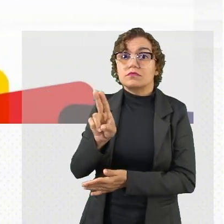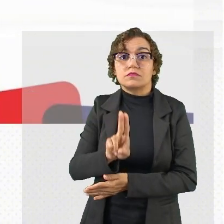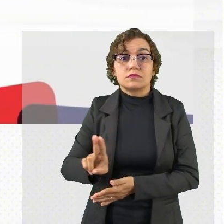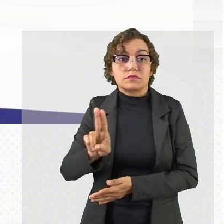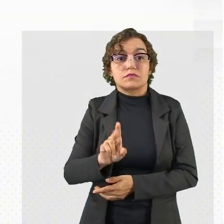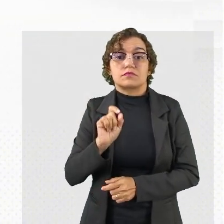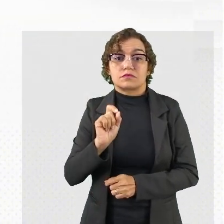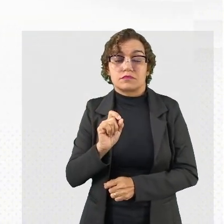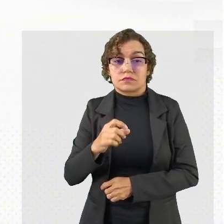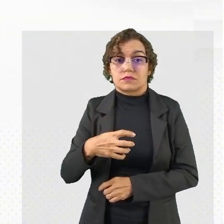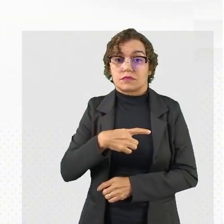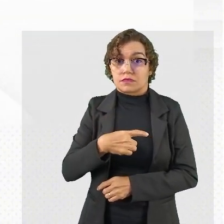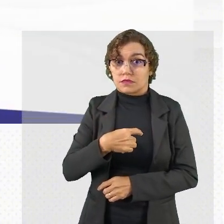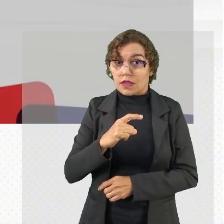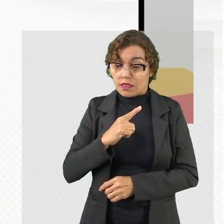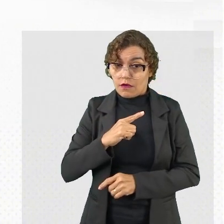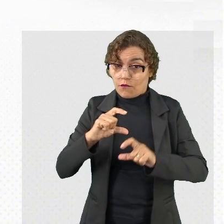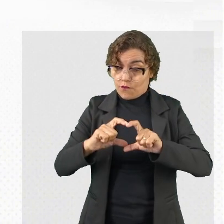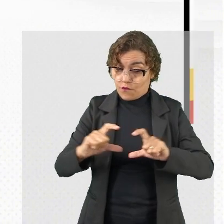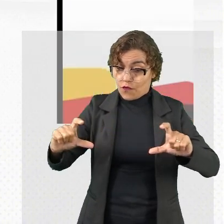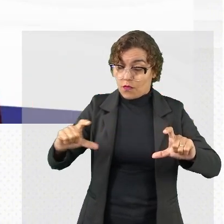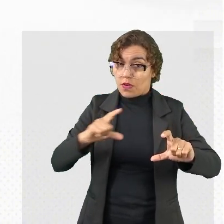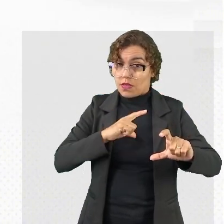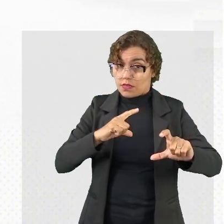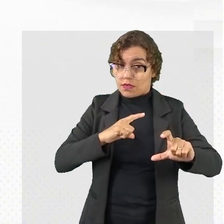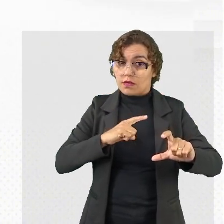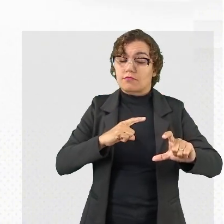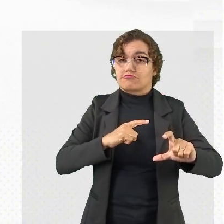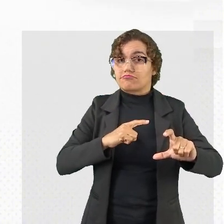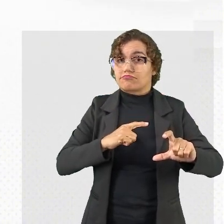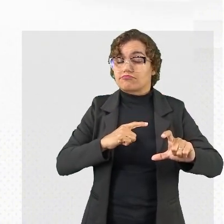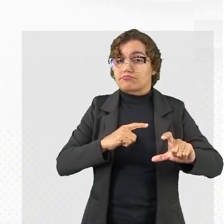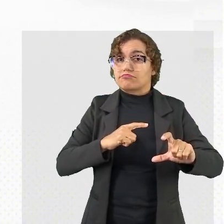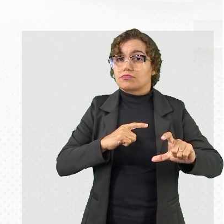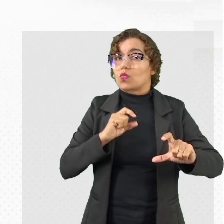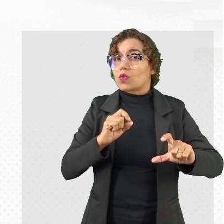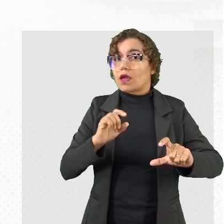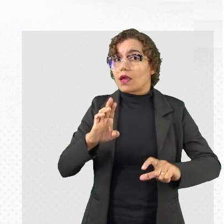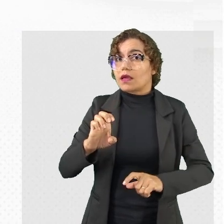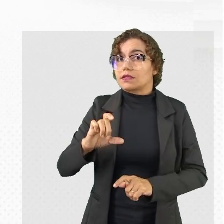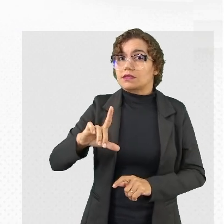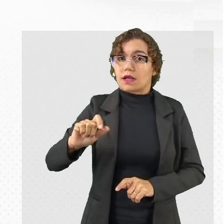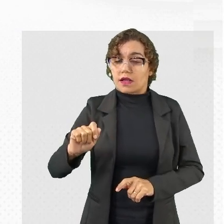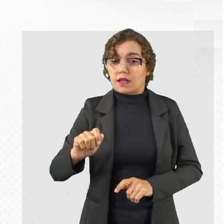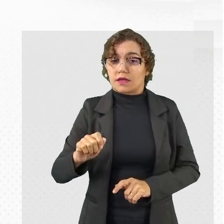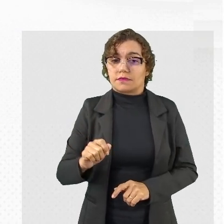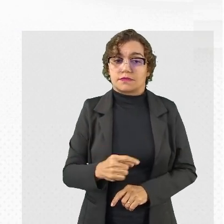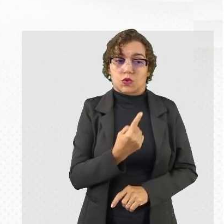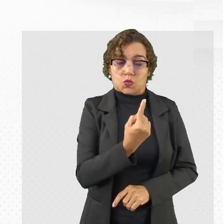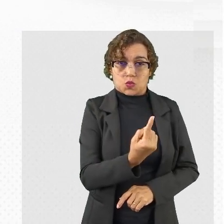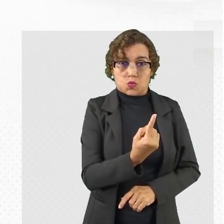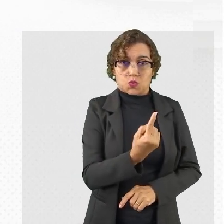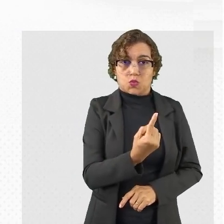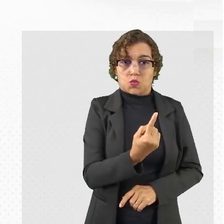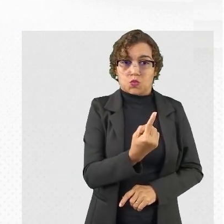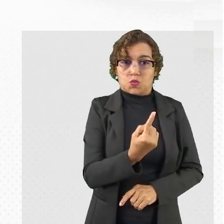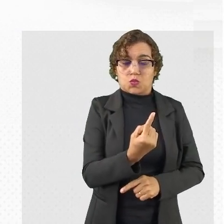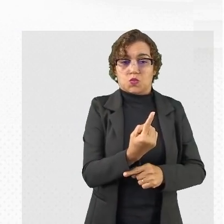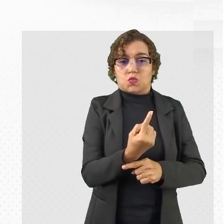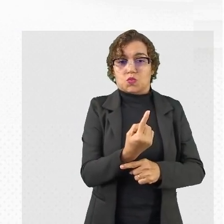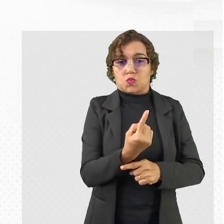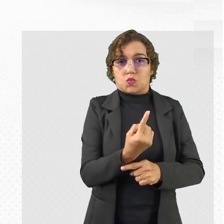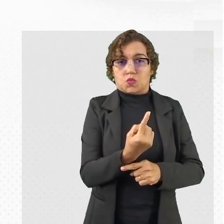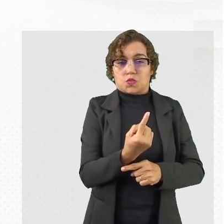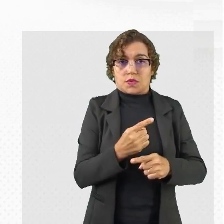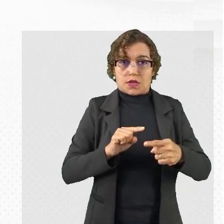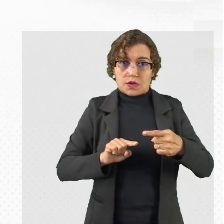questão da fórmula, né? Você tem a escala que é 1 para 1 milhão. Escala é 1 para 1